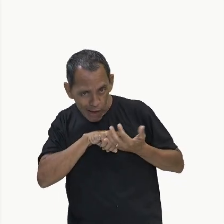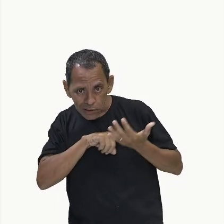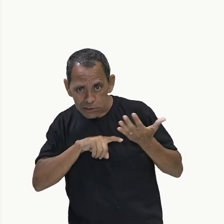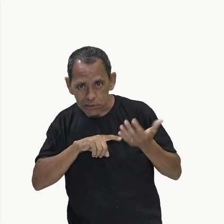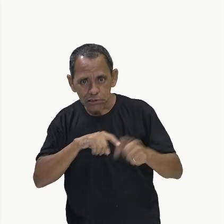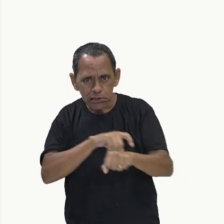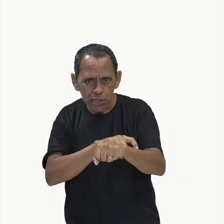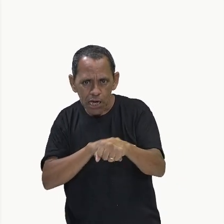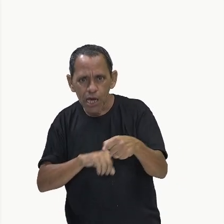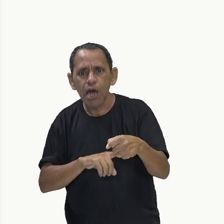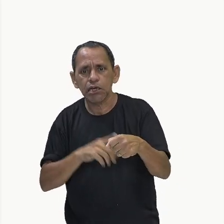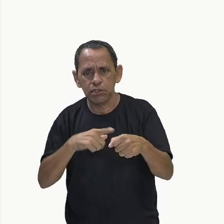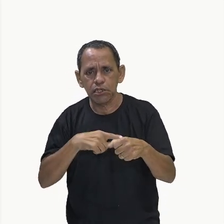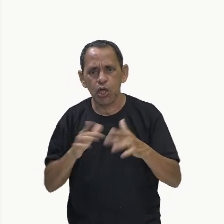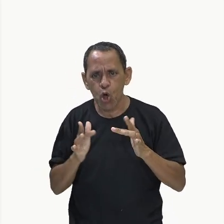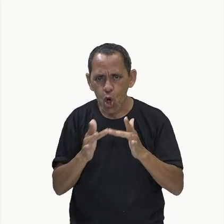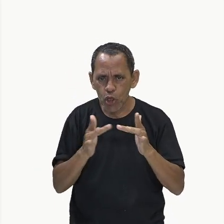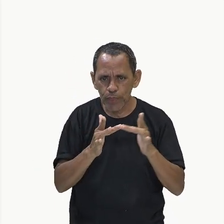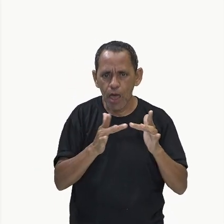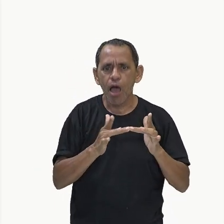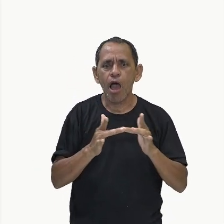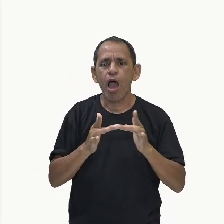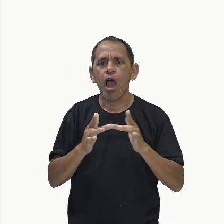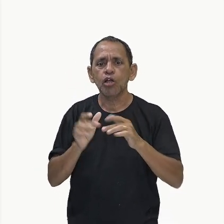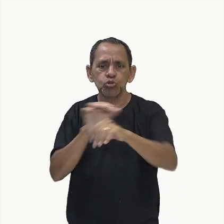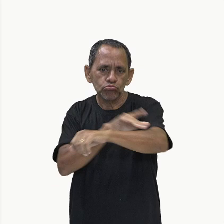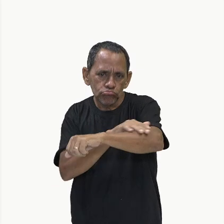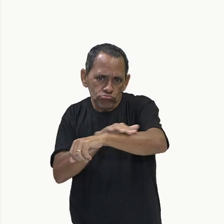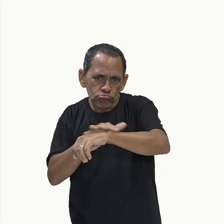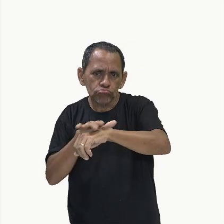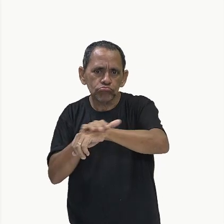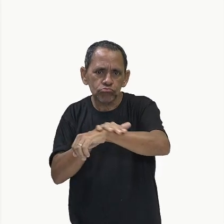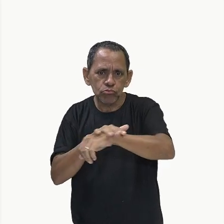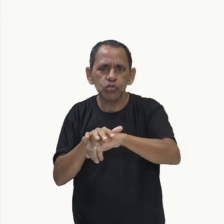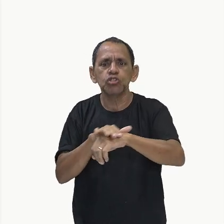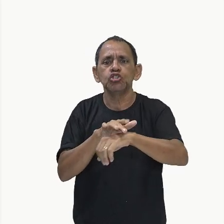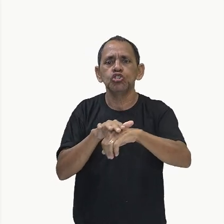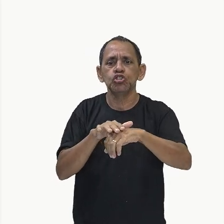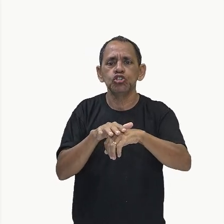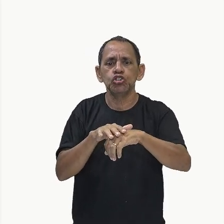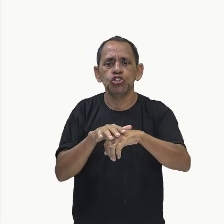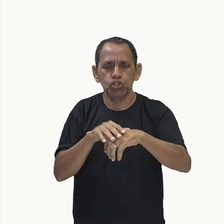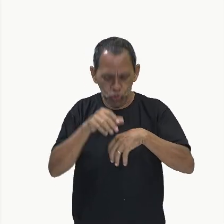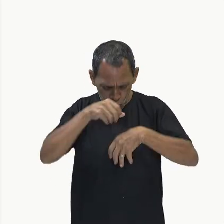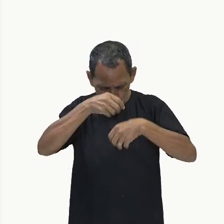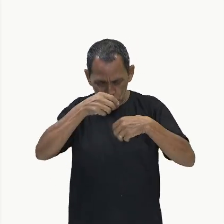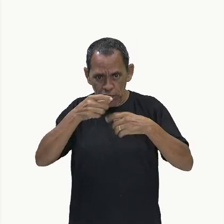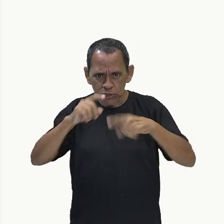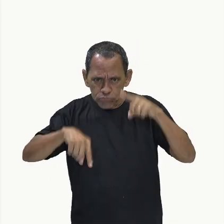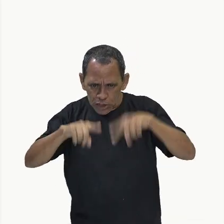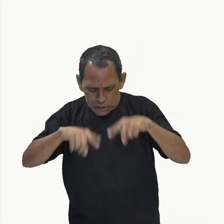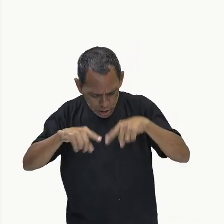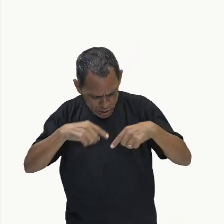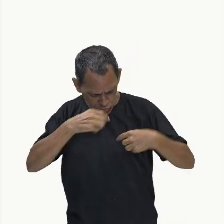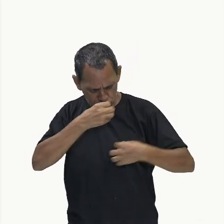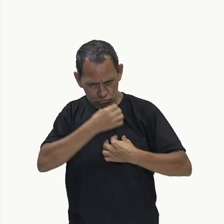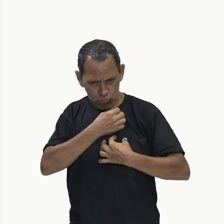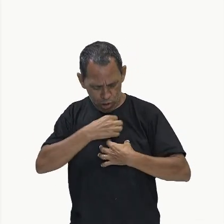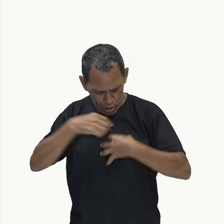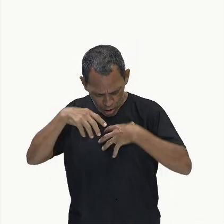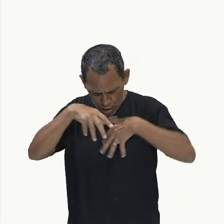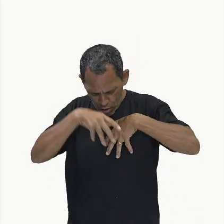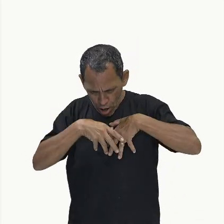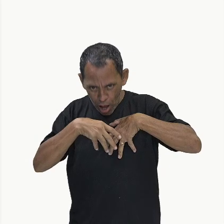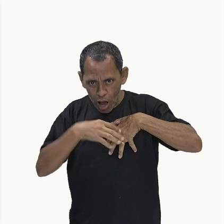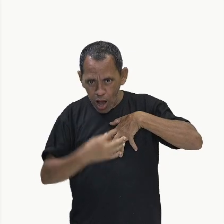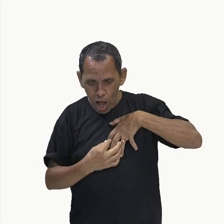sangue vai ter contato com o tecido, né, destes alvéolos e ali vai acontecer